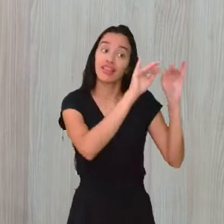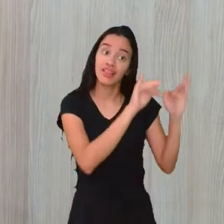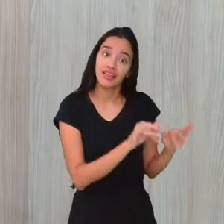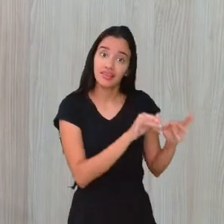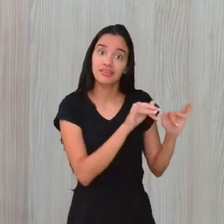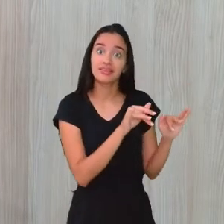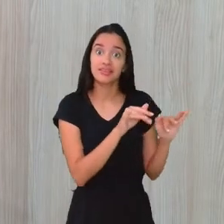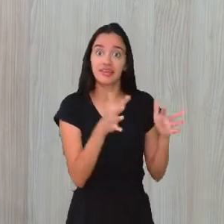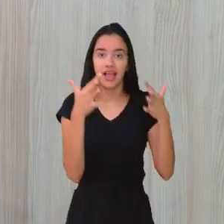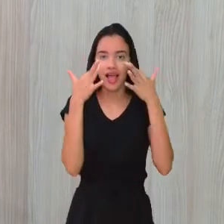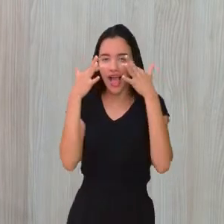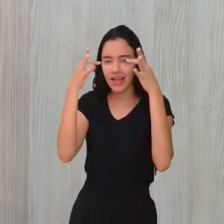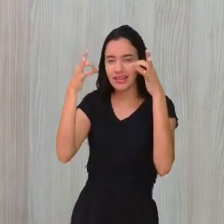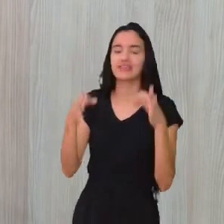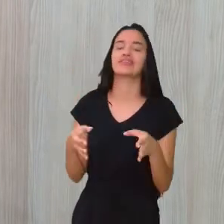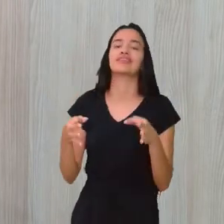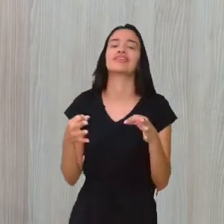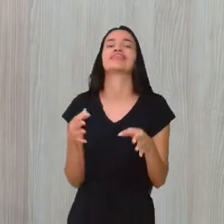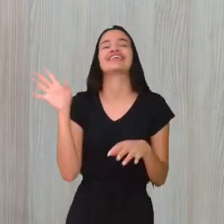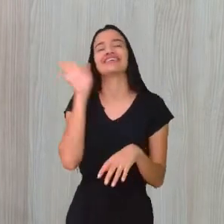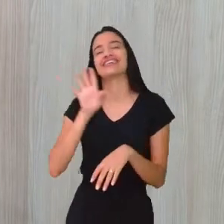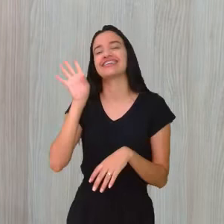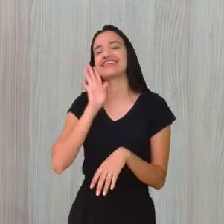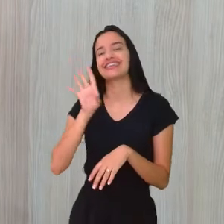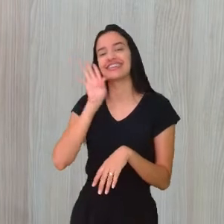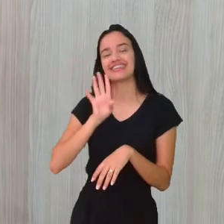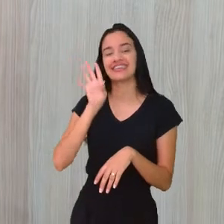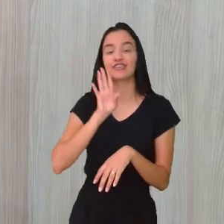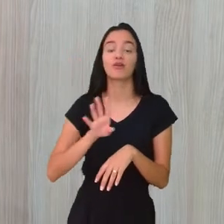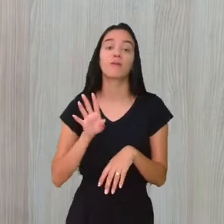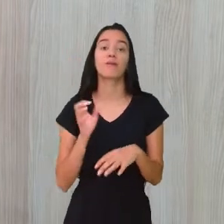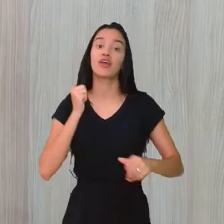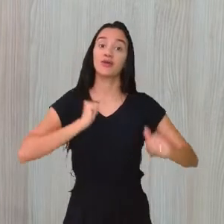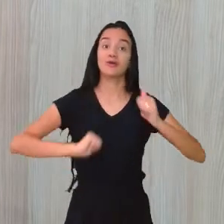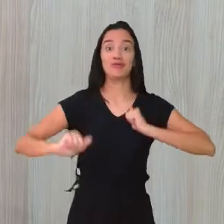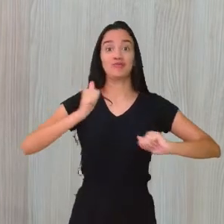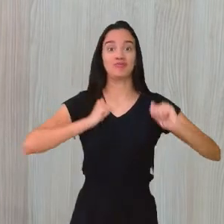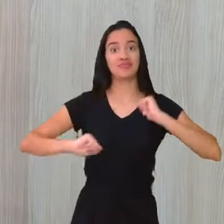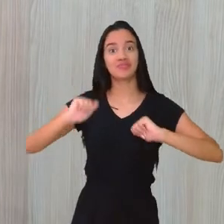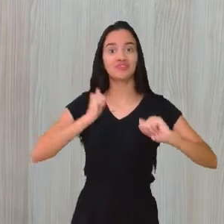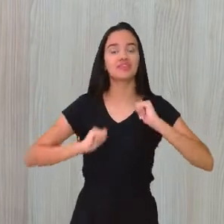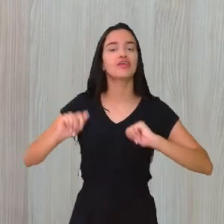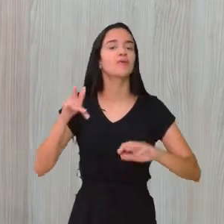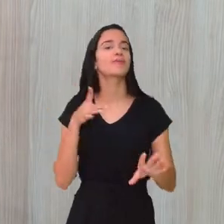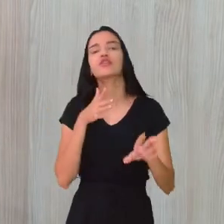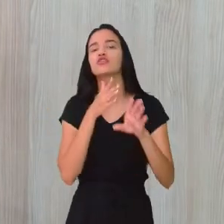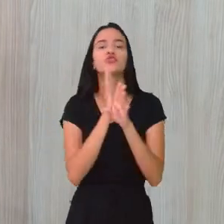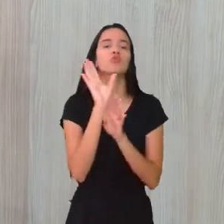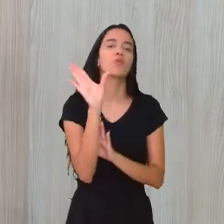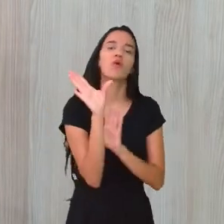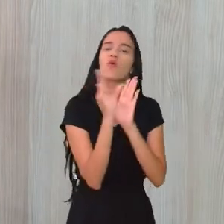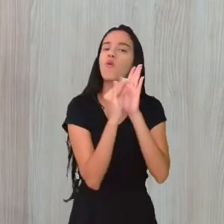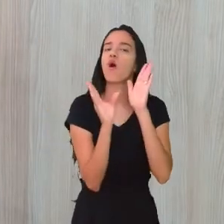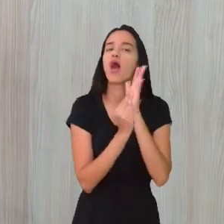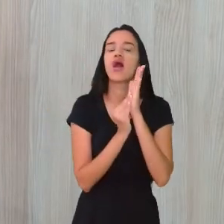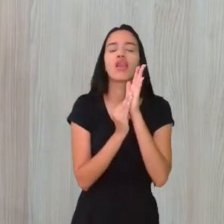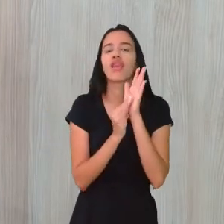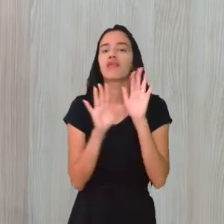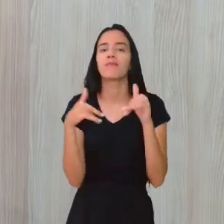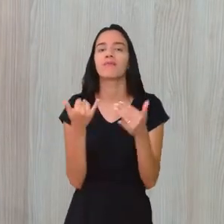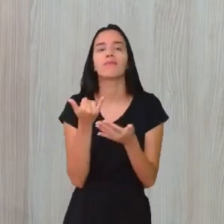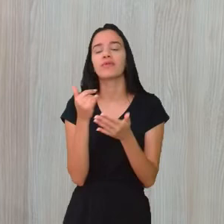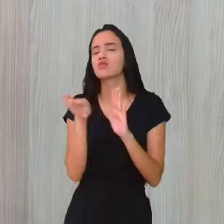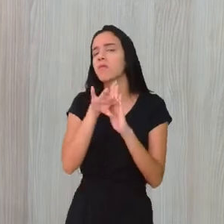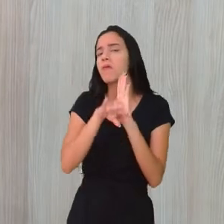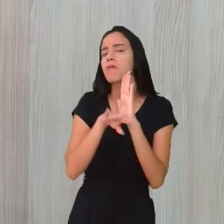aqui, atentíssimo. Que legal! E eu estou ansiosíssima para a gente descobrir os elementos da peça teatral. Eu